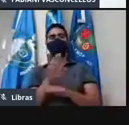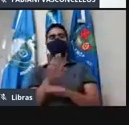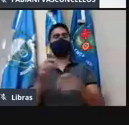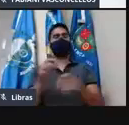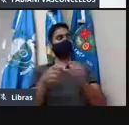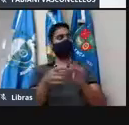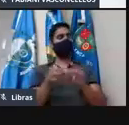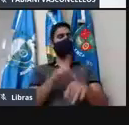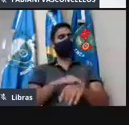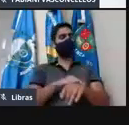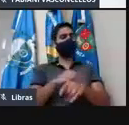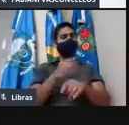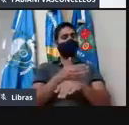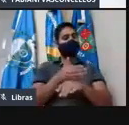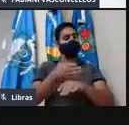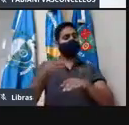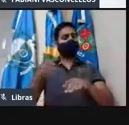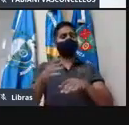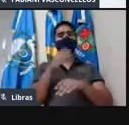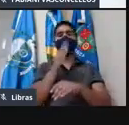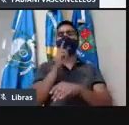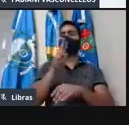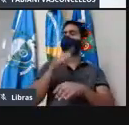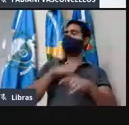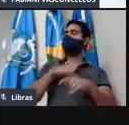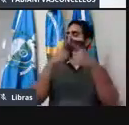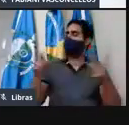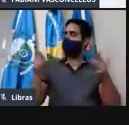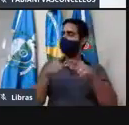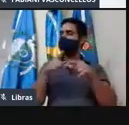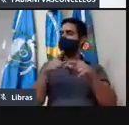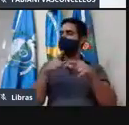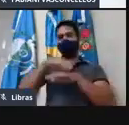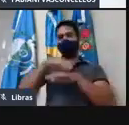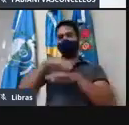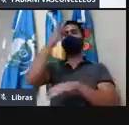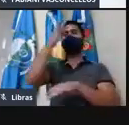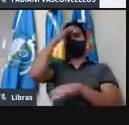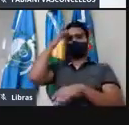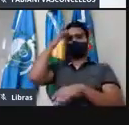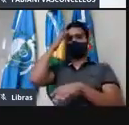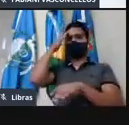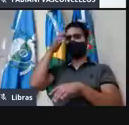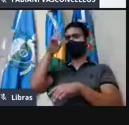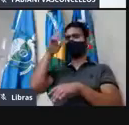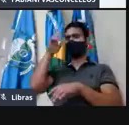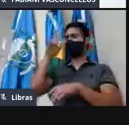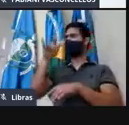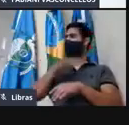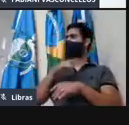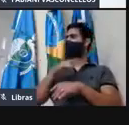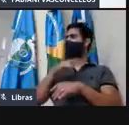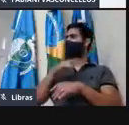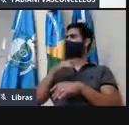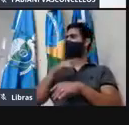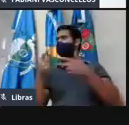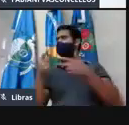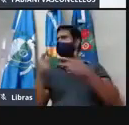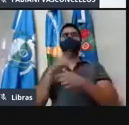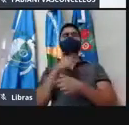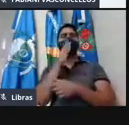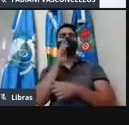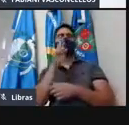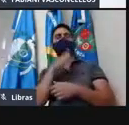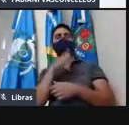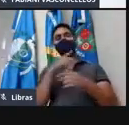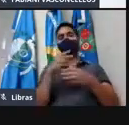bar, acaba tendo música, acaba tendo mais gente. Quando tem esse clima, né, vereador Fábio Antônio, o que tem além do bar? Tem o namoro, tem,